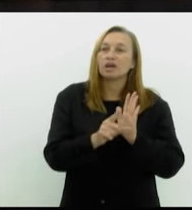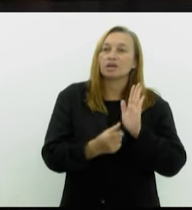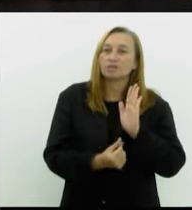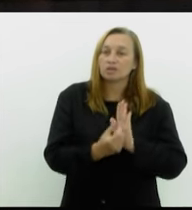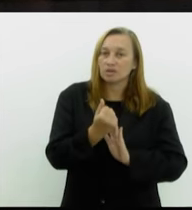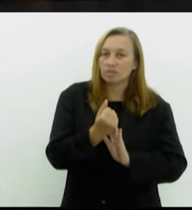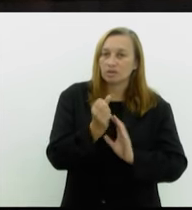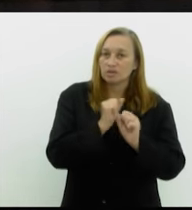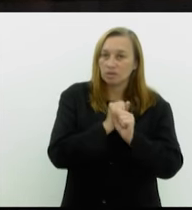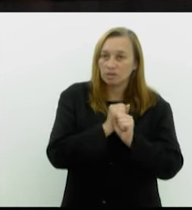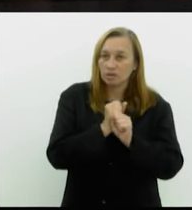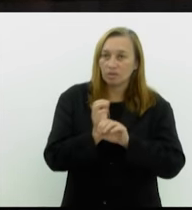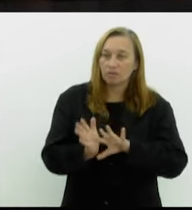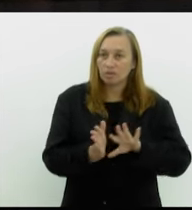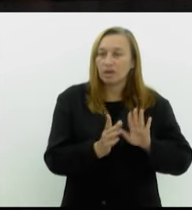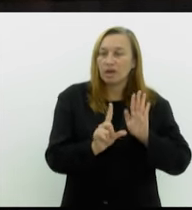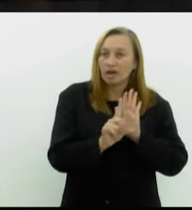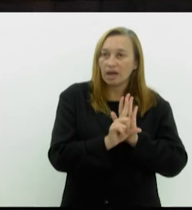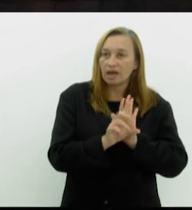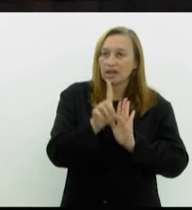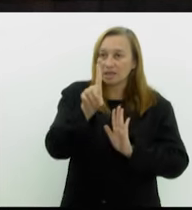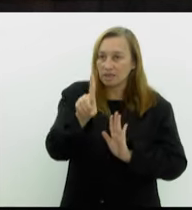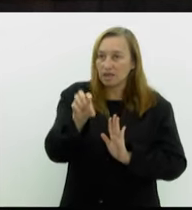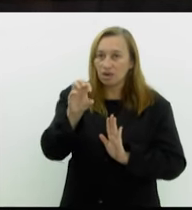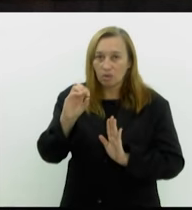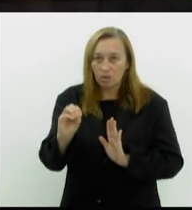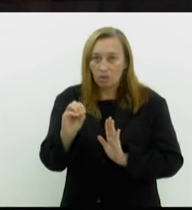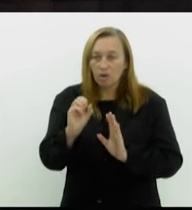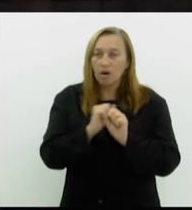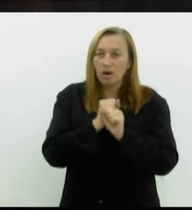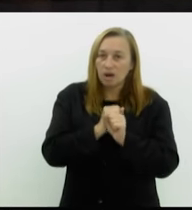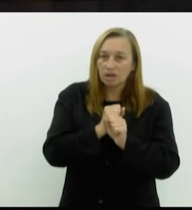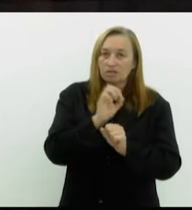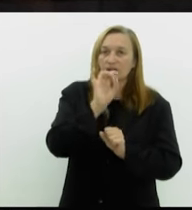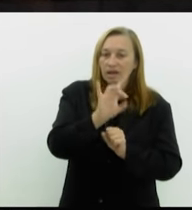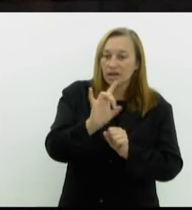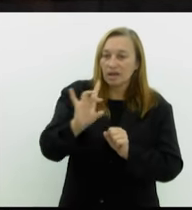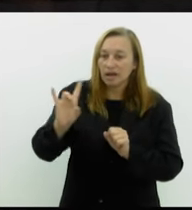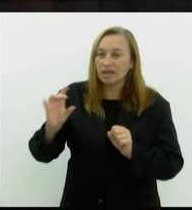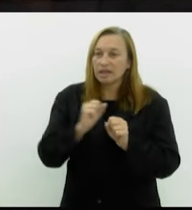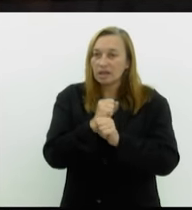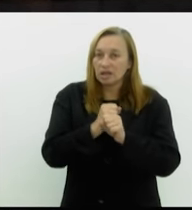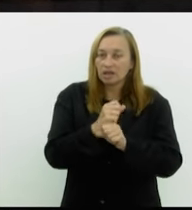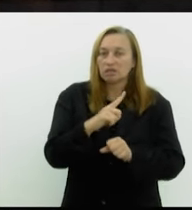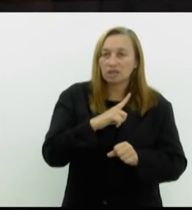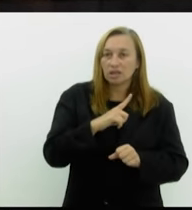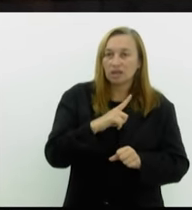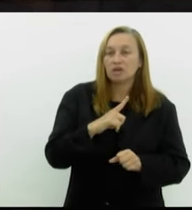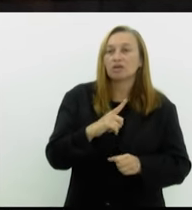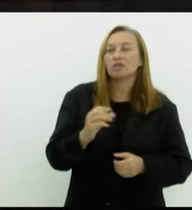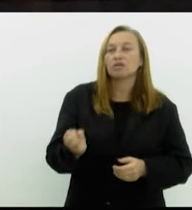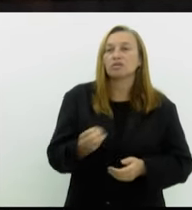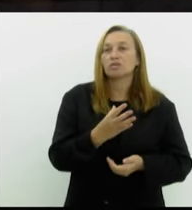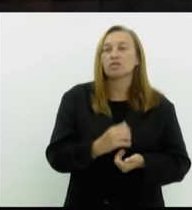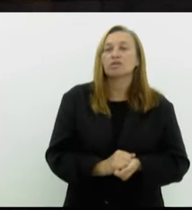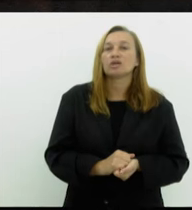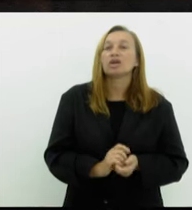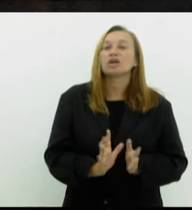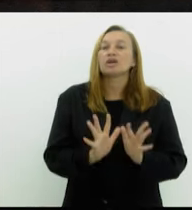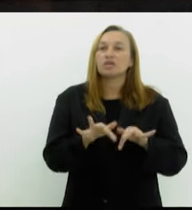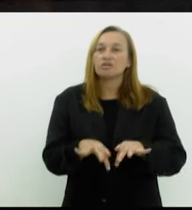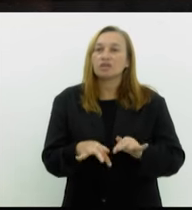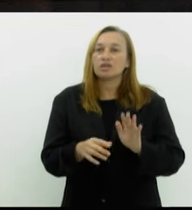Orçamento Anual. A LDO, a cada ano, tem uma. E, finalmente, a LOA, Lei